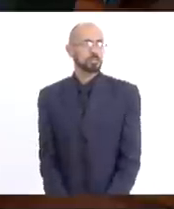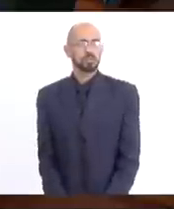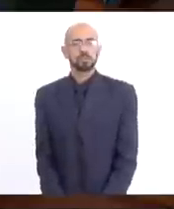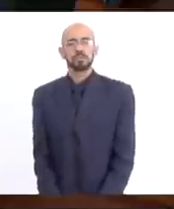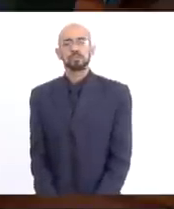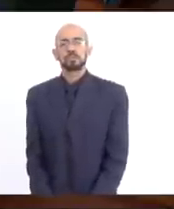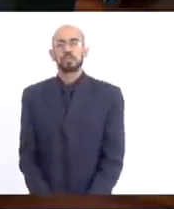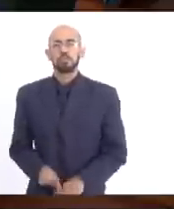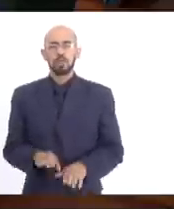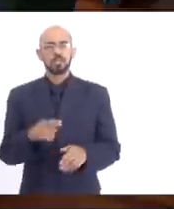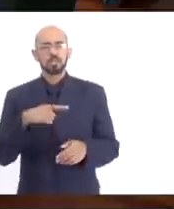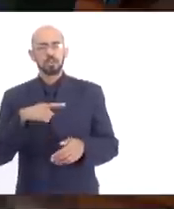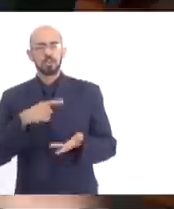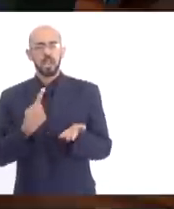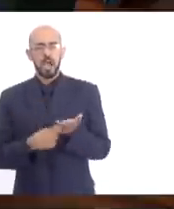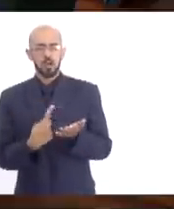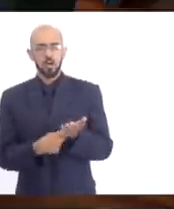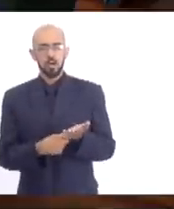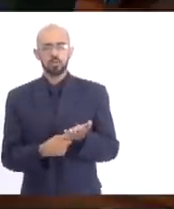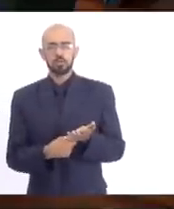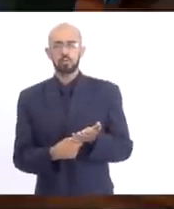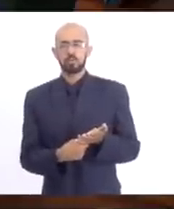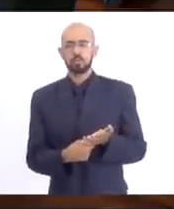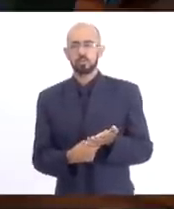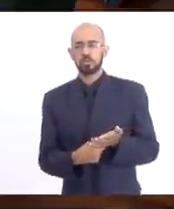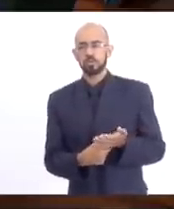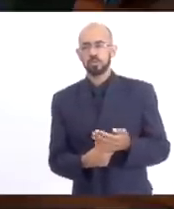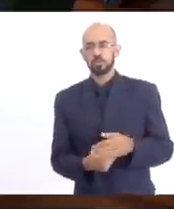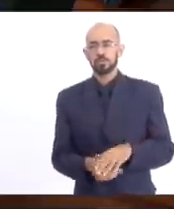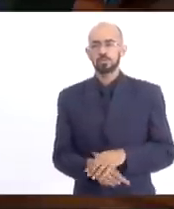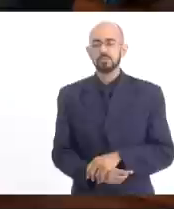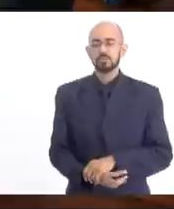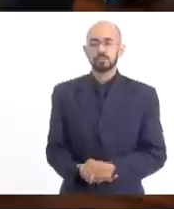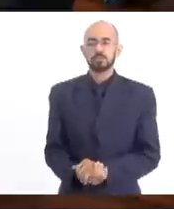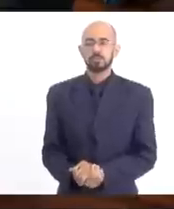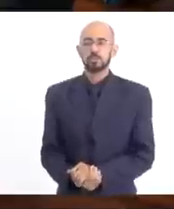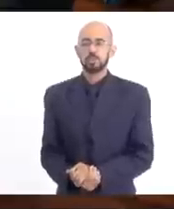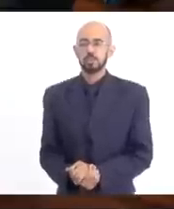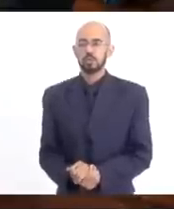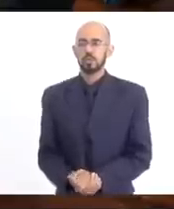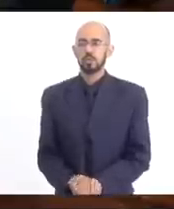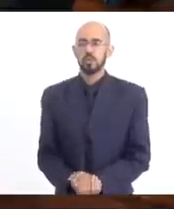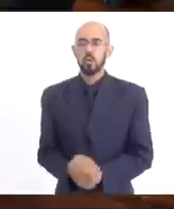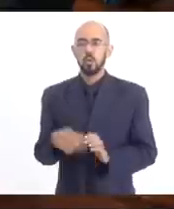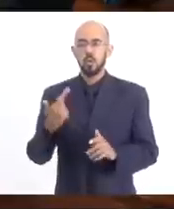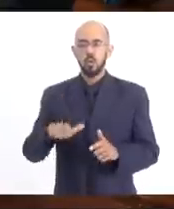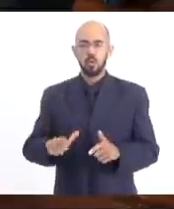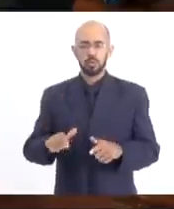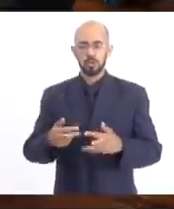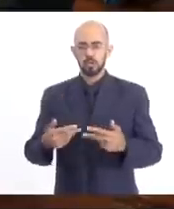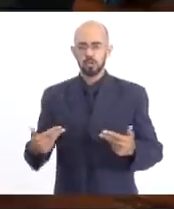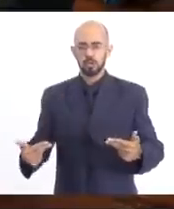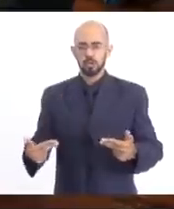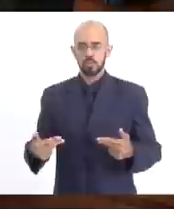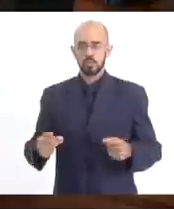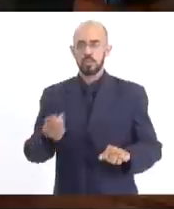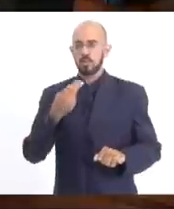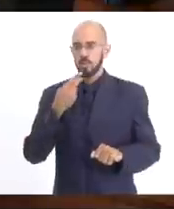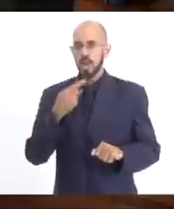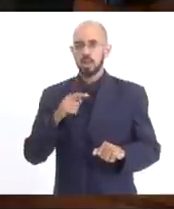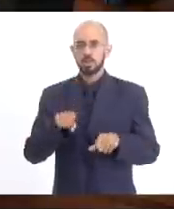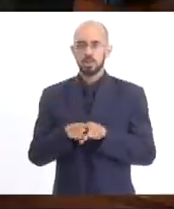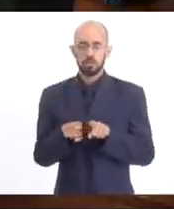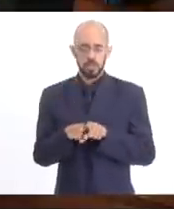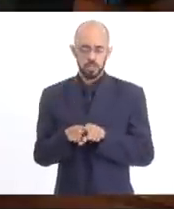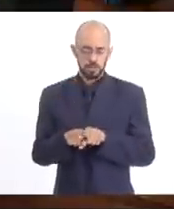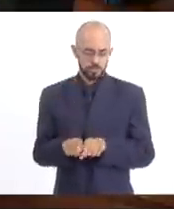Mas tem acordo aqui nessa questão? Tem, claro. Ok. A outra questão que foi pontuada